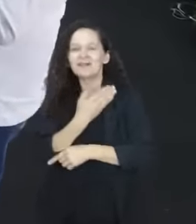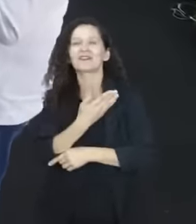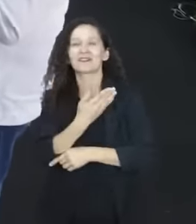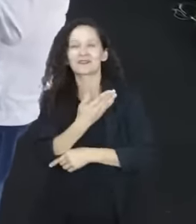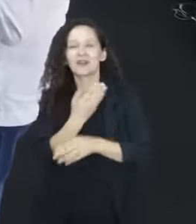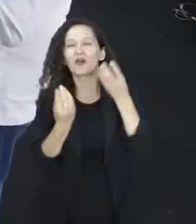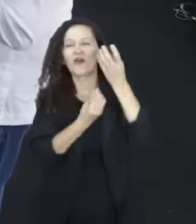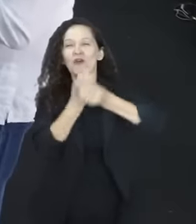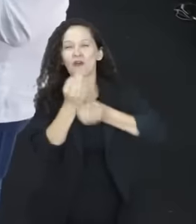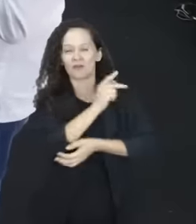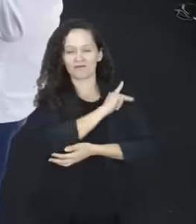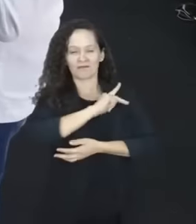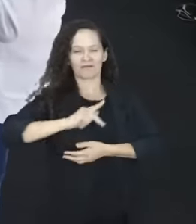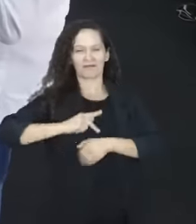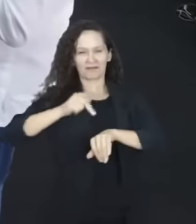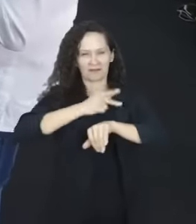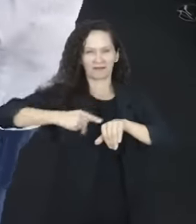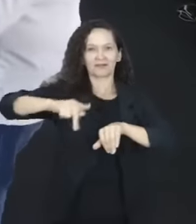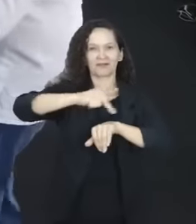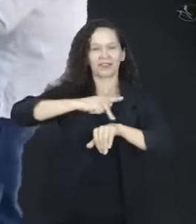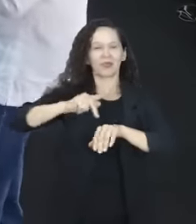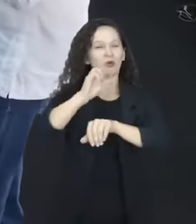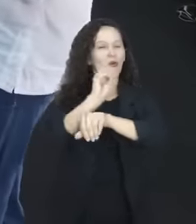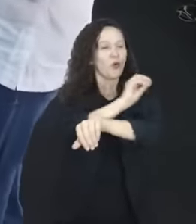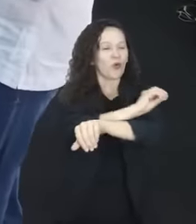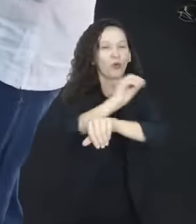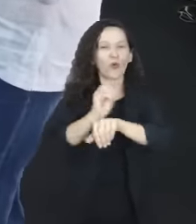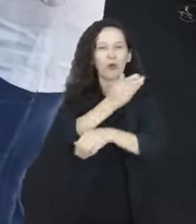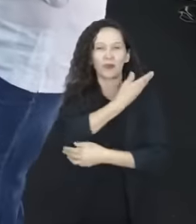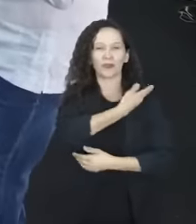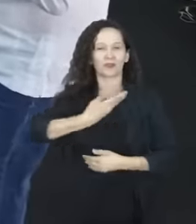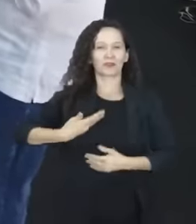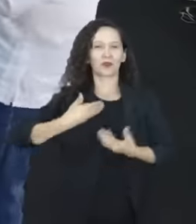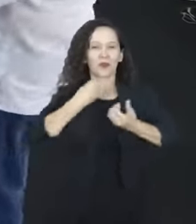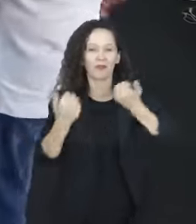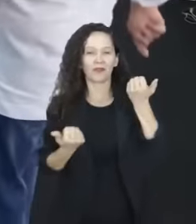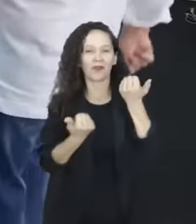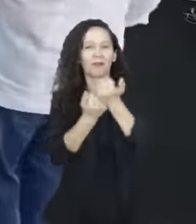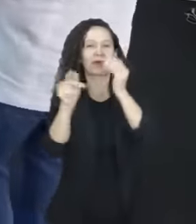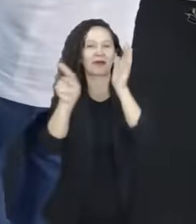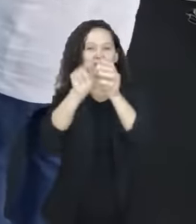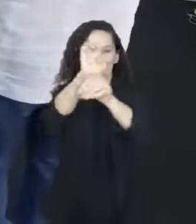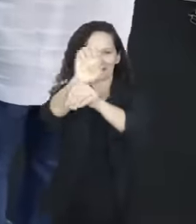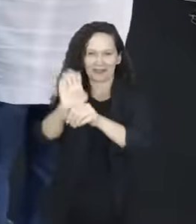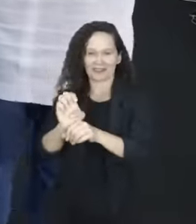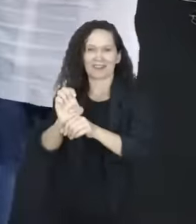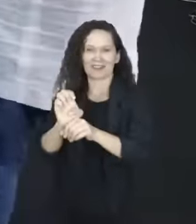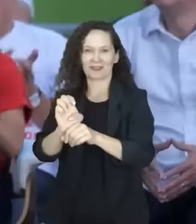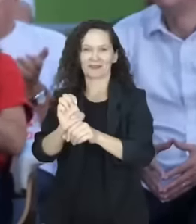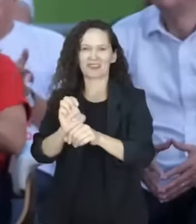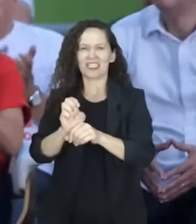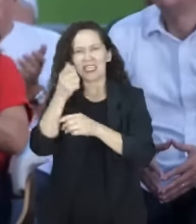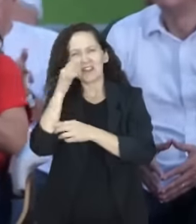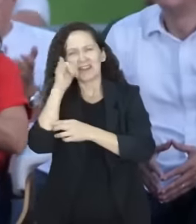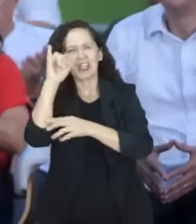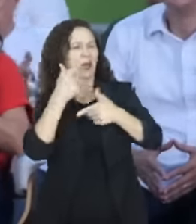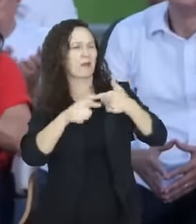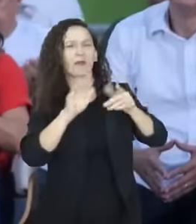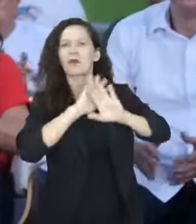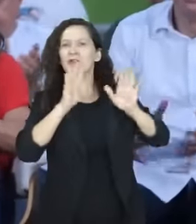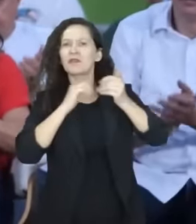República cuida de um governador, cuida de um estado, sem perseguição, dando ao Ceará aquilo